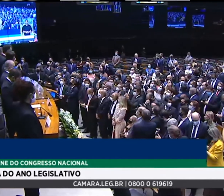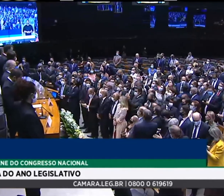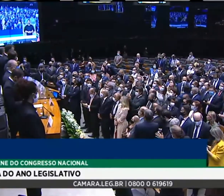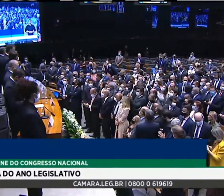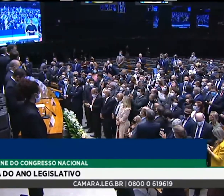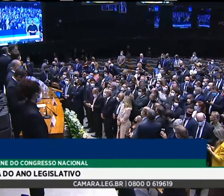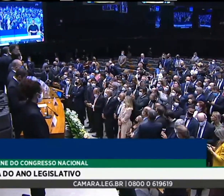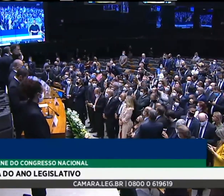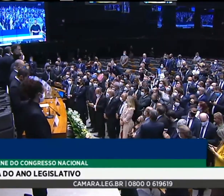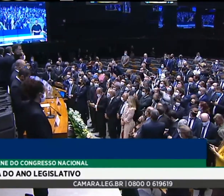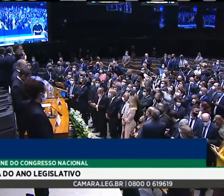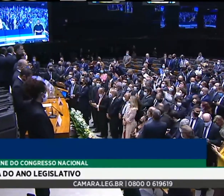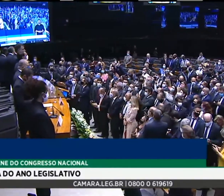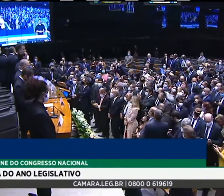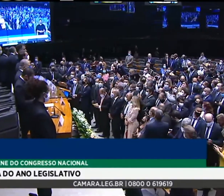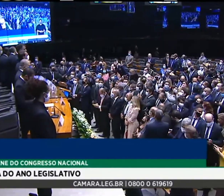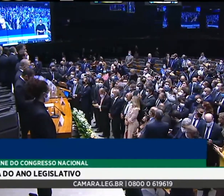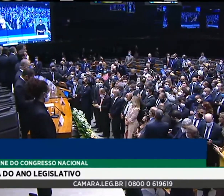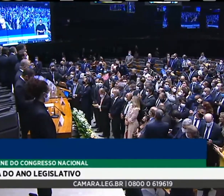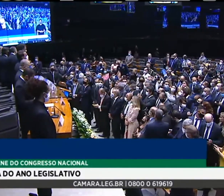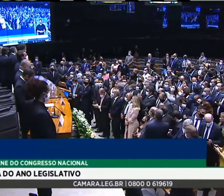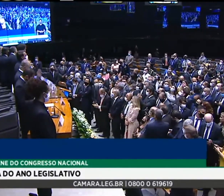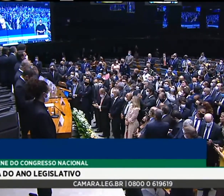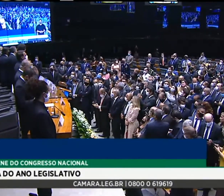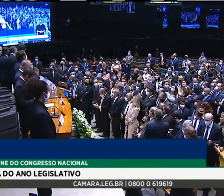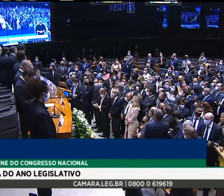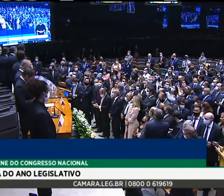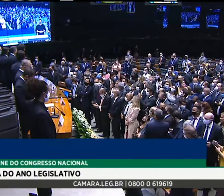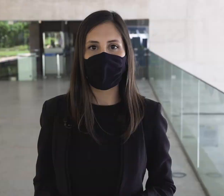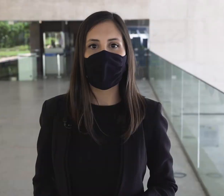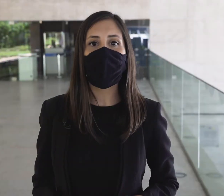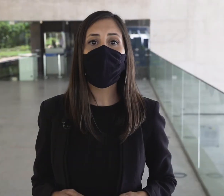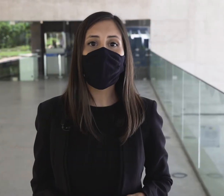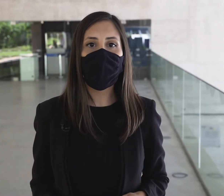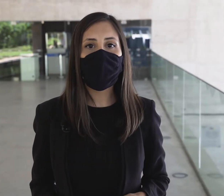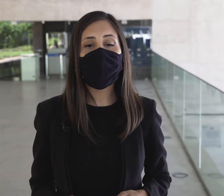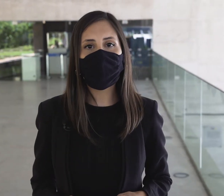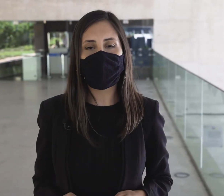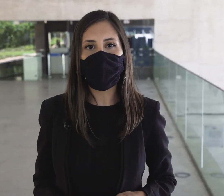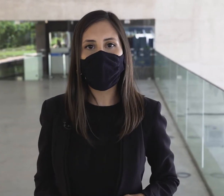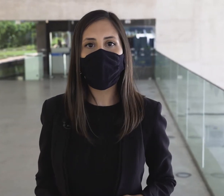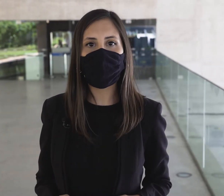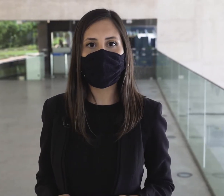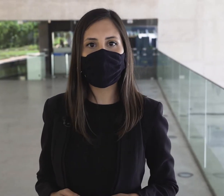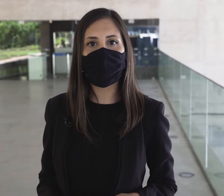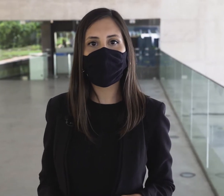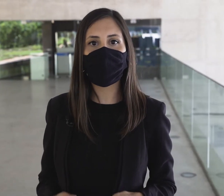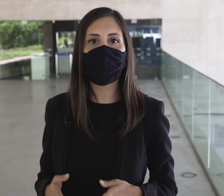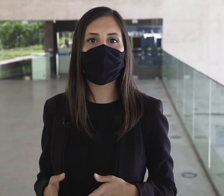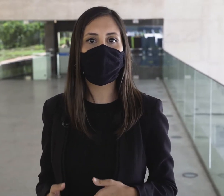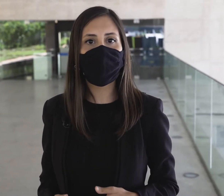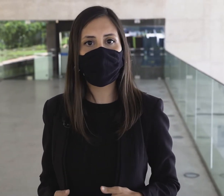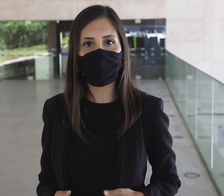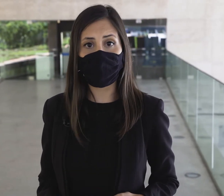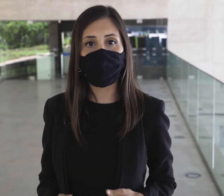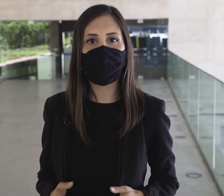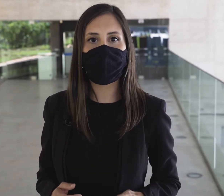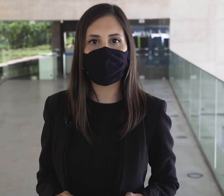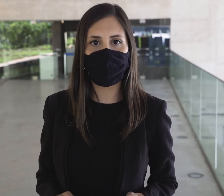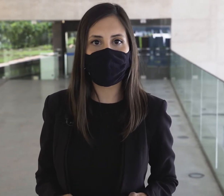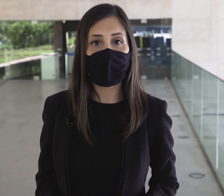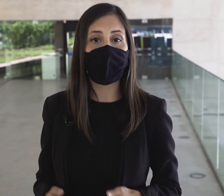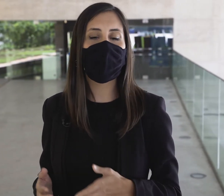diálogo com os três poderes, todas as pautas de interesse municipalista. Na reunião quinzenal com representantes da Secretaria de